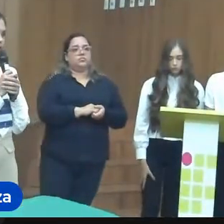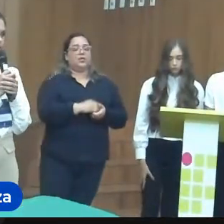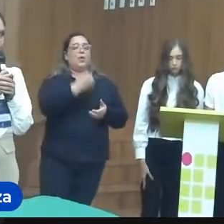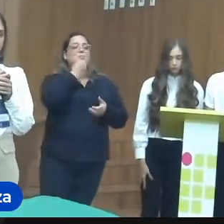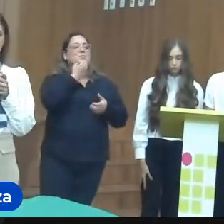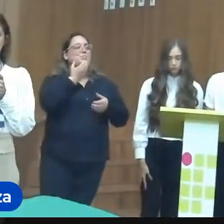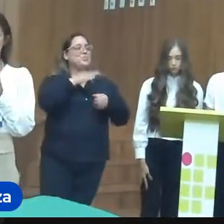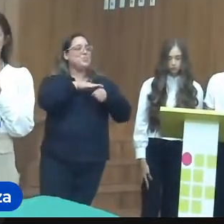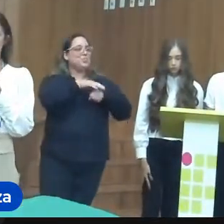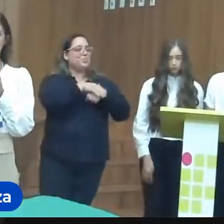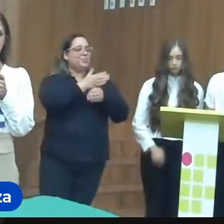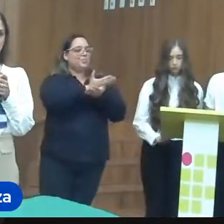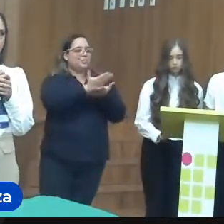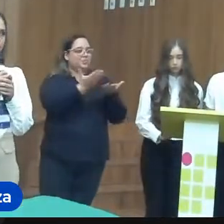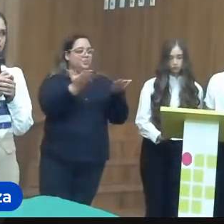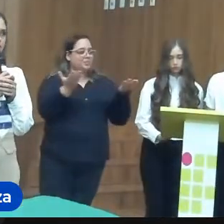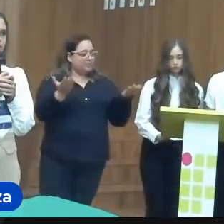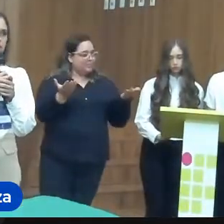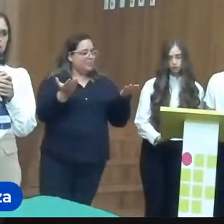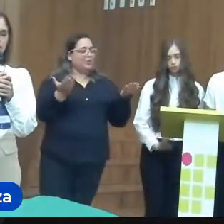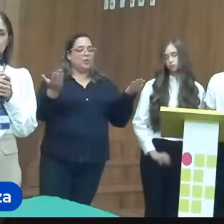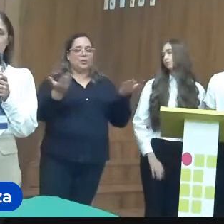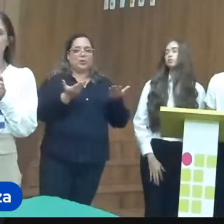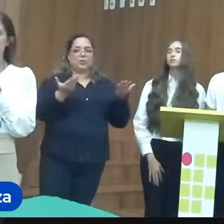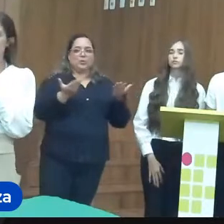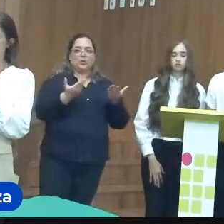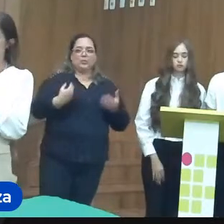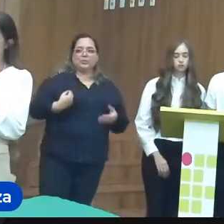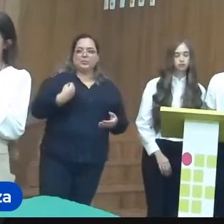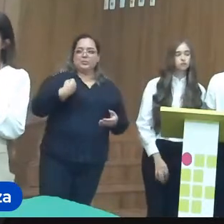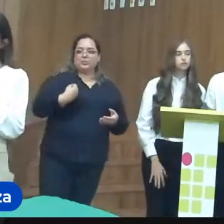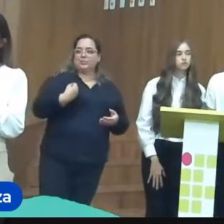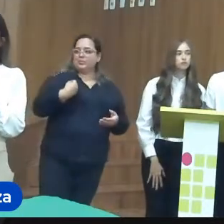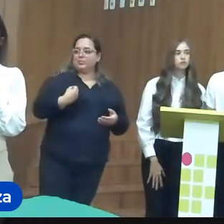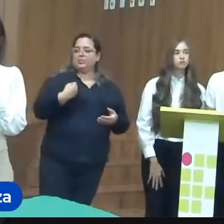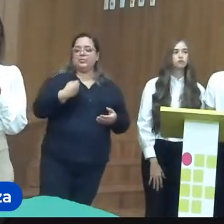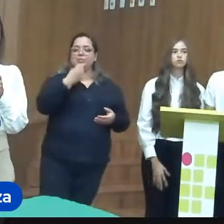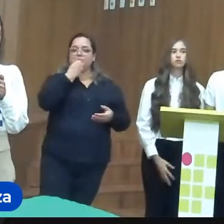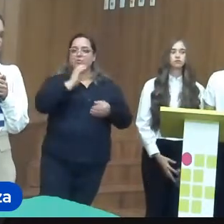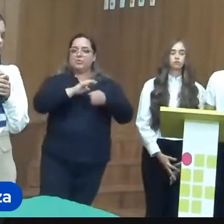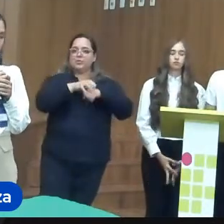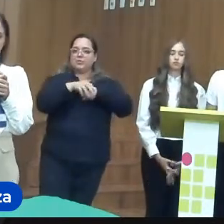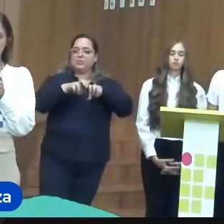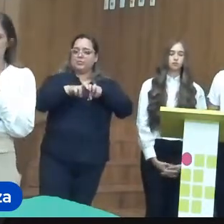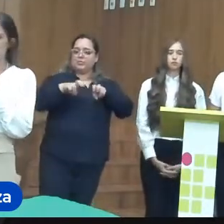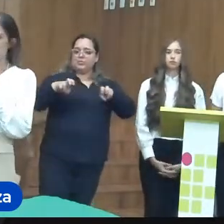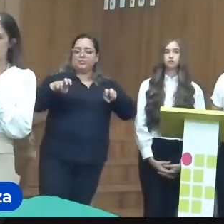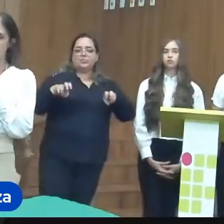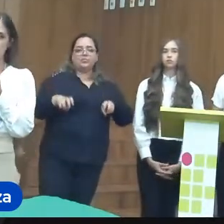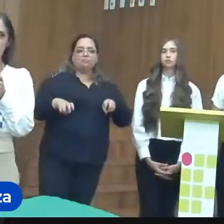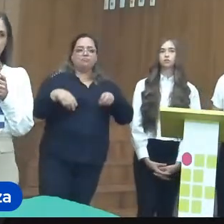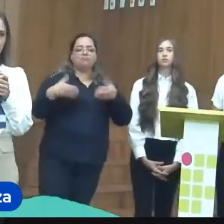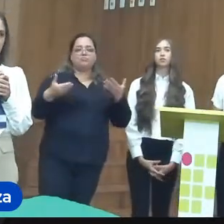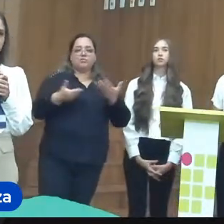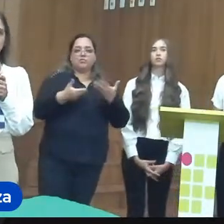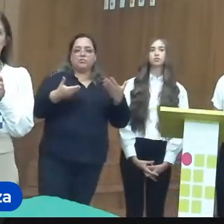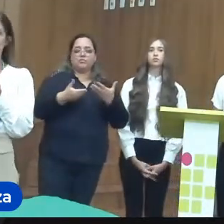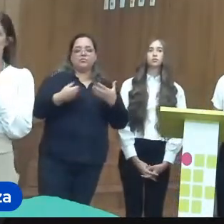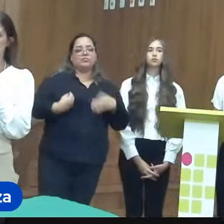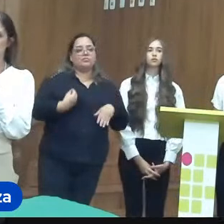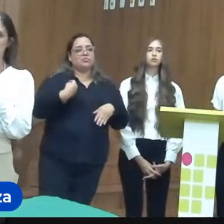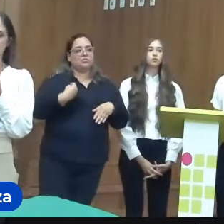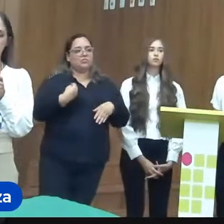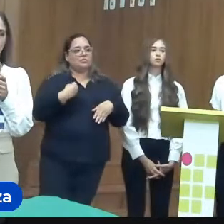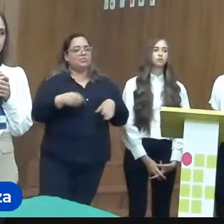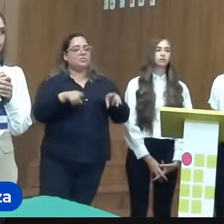Boa noite a todos que estão aqui presentes. Boa noite à mesa, que está aqui de forma presencialmente, e